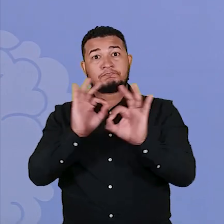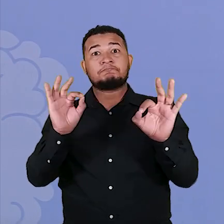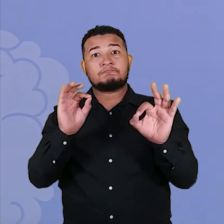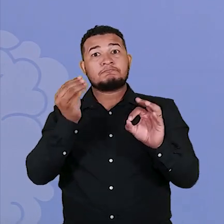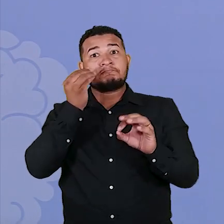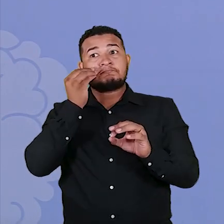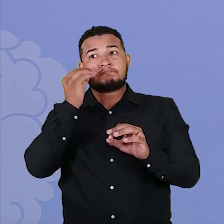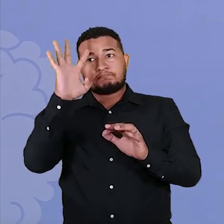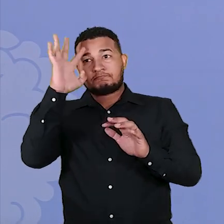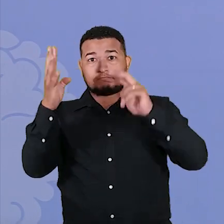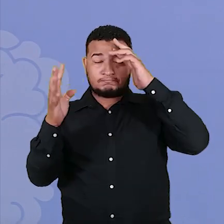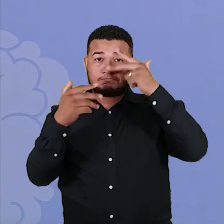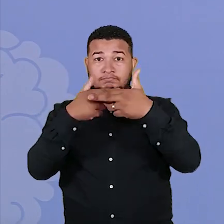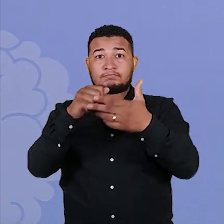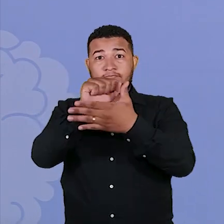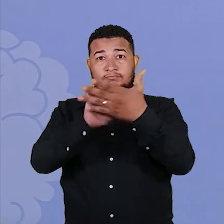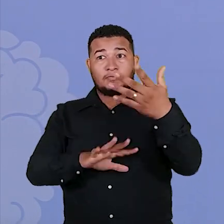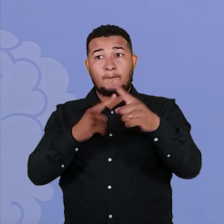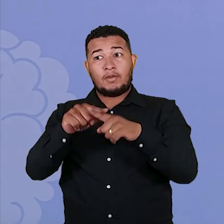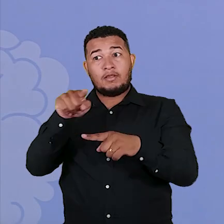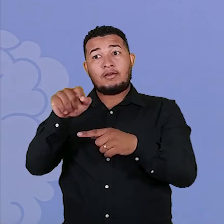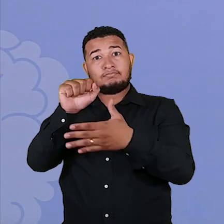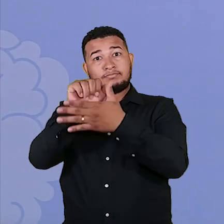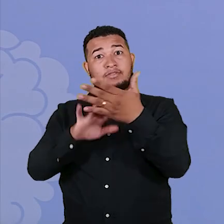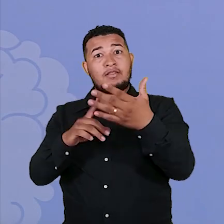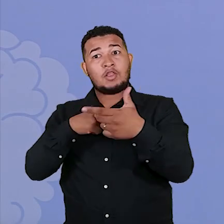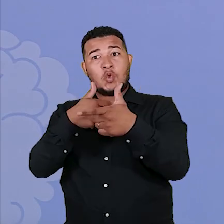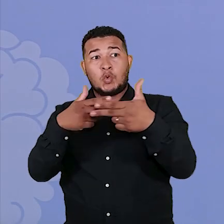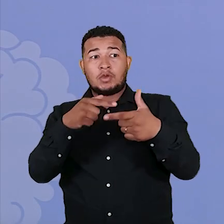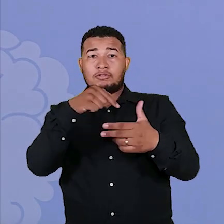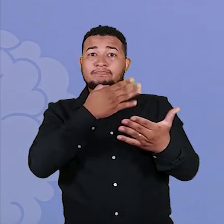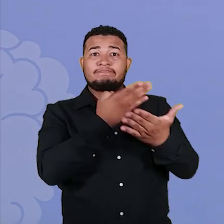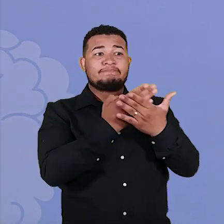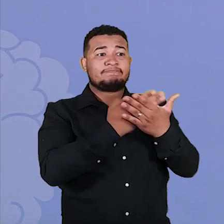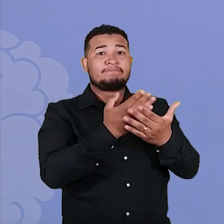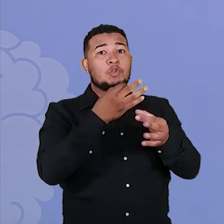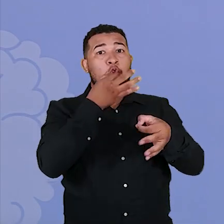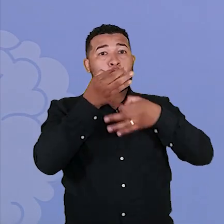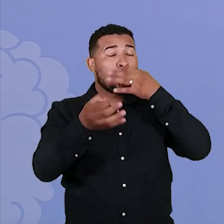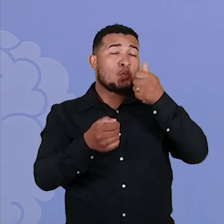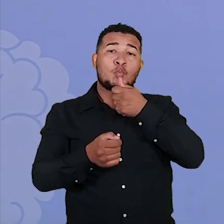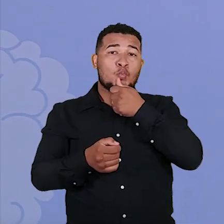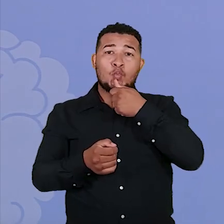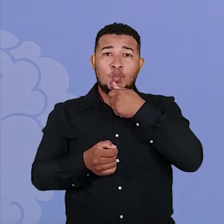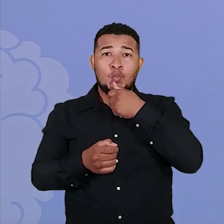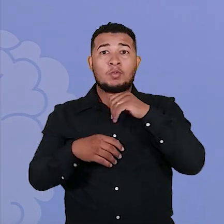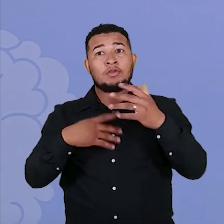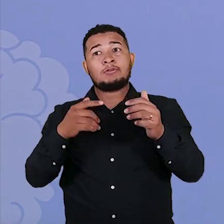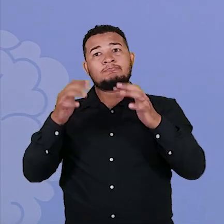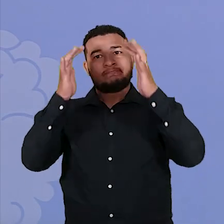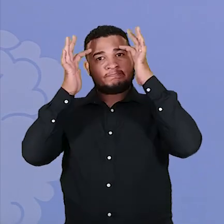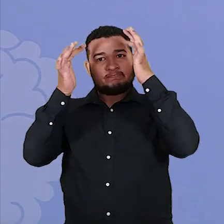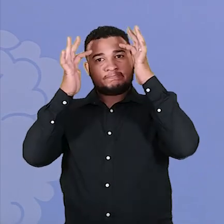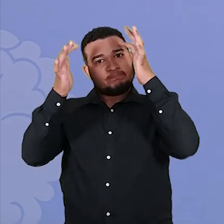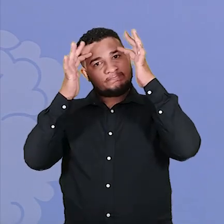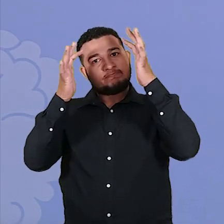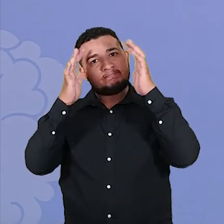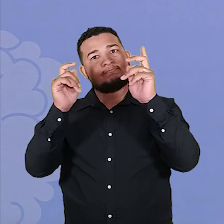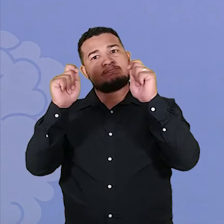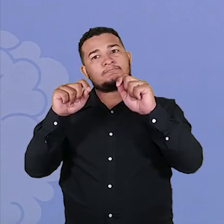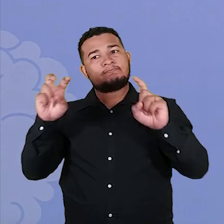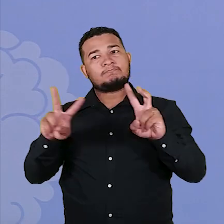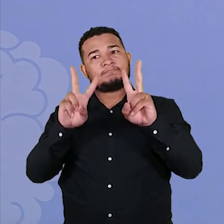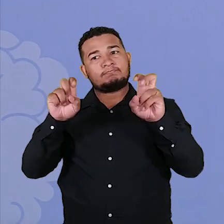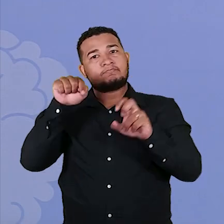ótimo gente resolver questões porque nas questões aparecem situações que nas aulas a gente não comentou né então um raciocínio